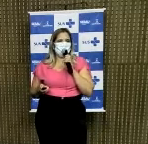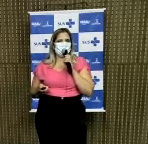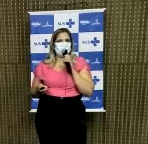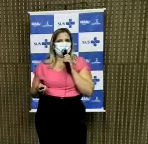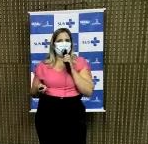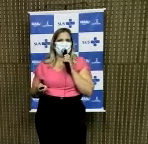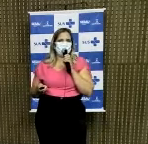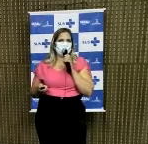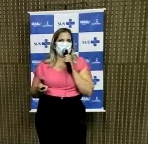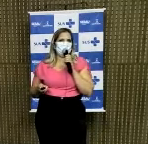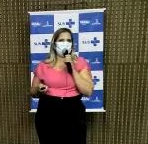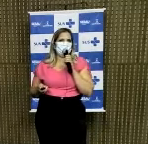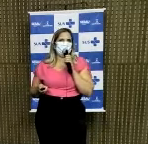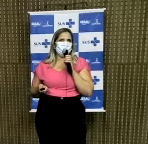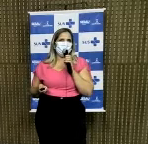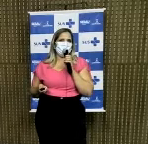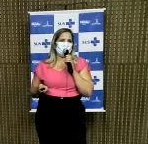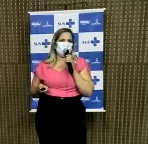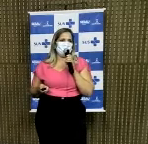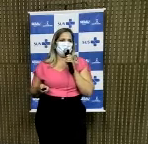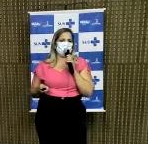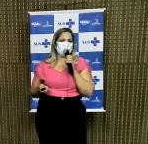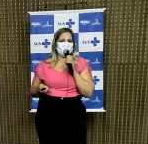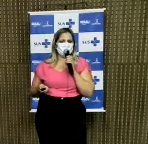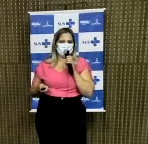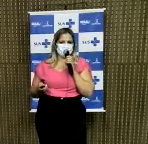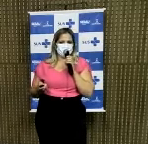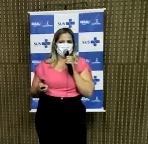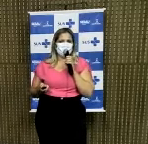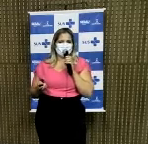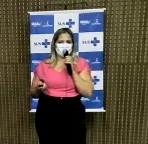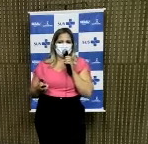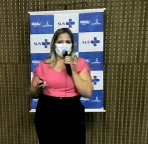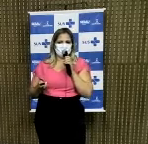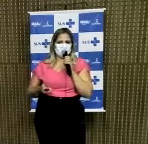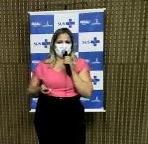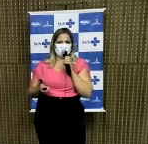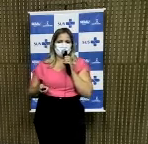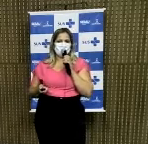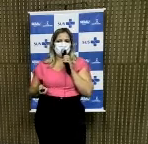enfermeiras, só que igual assim, o pessoal falou de manhã, que não consegue, elas não têm acesso para colocar